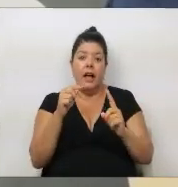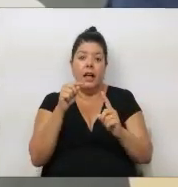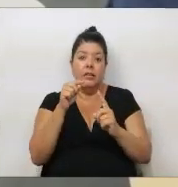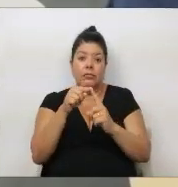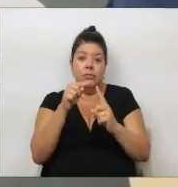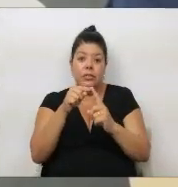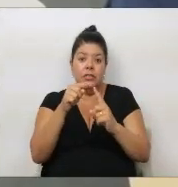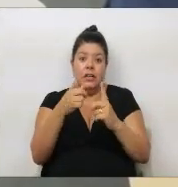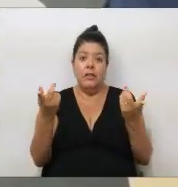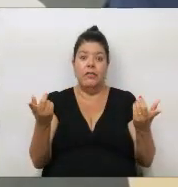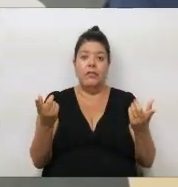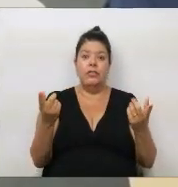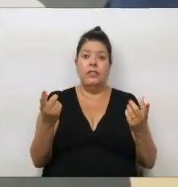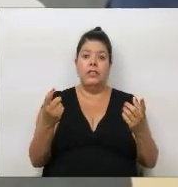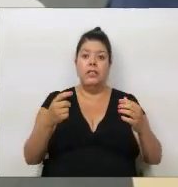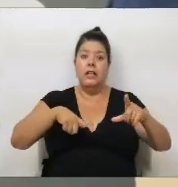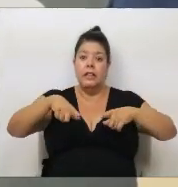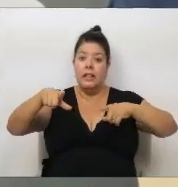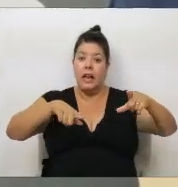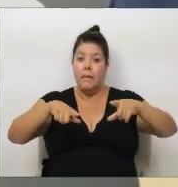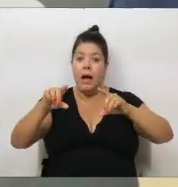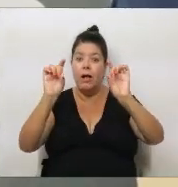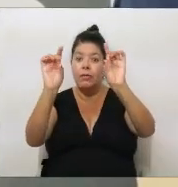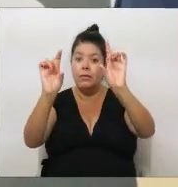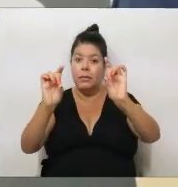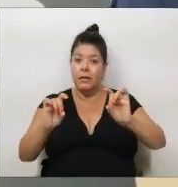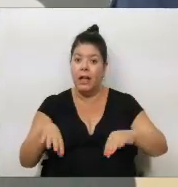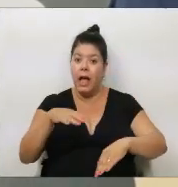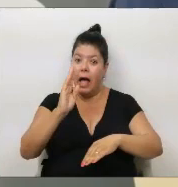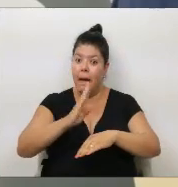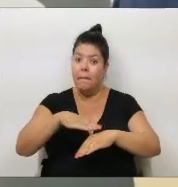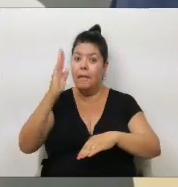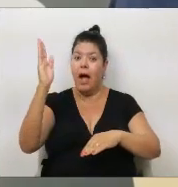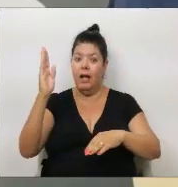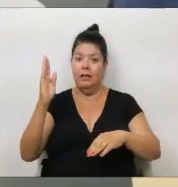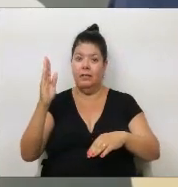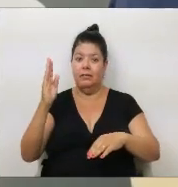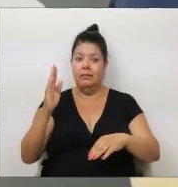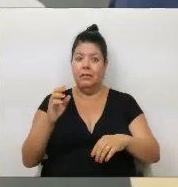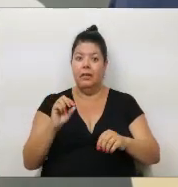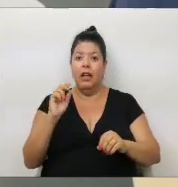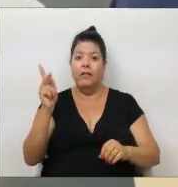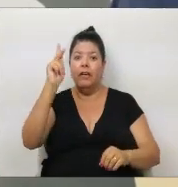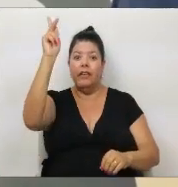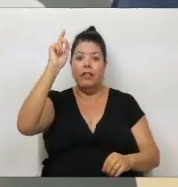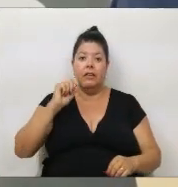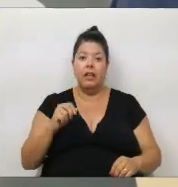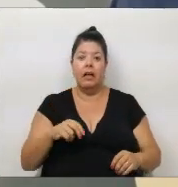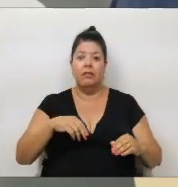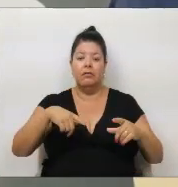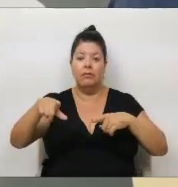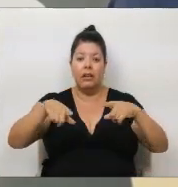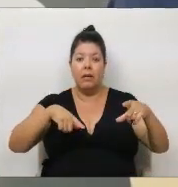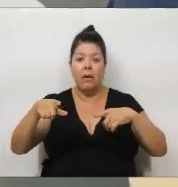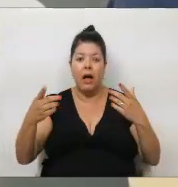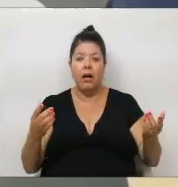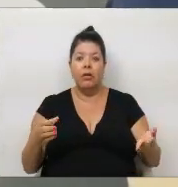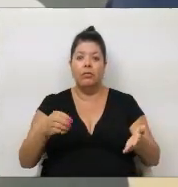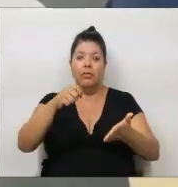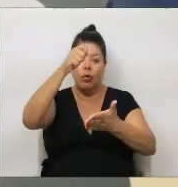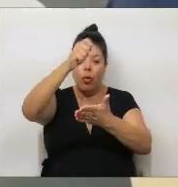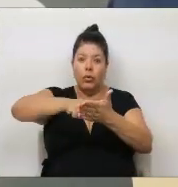Se vai acabar diminuindo, se tem essa ideia mesmo, valorização do servidor concursado.